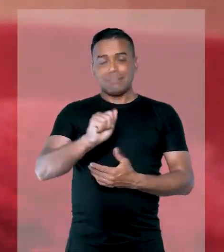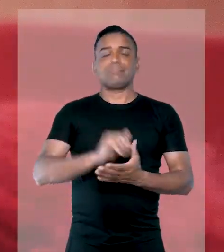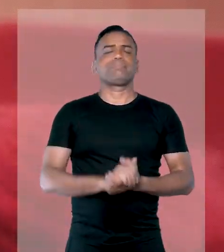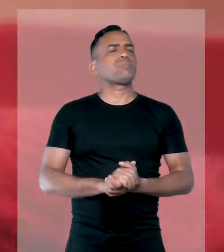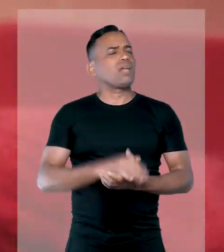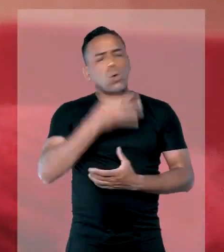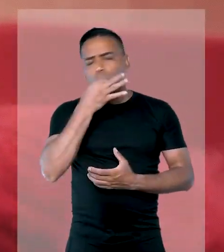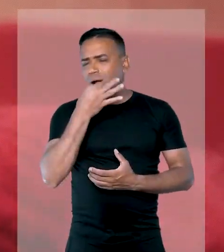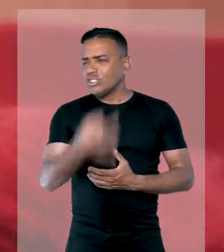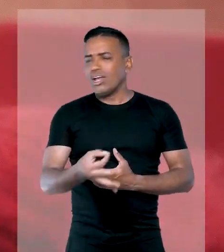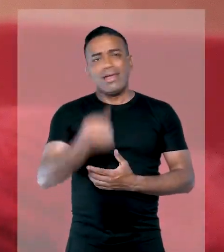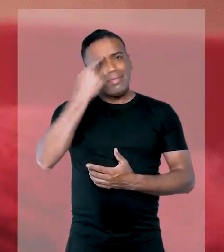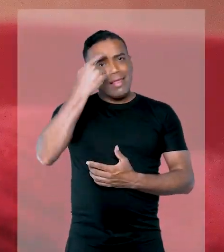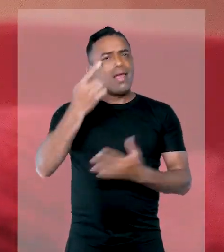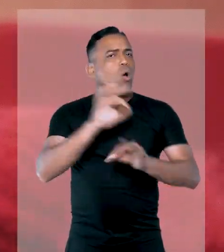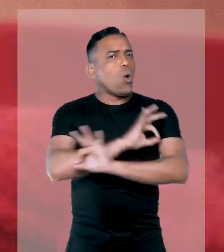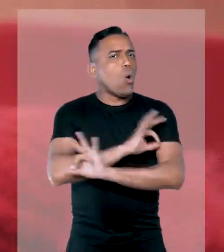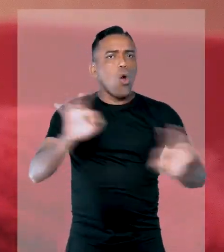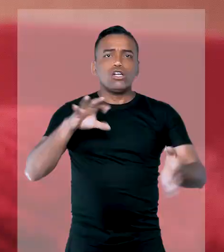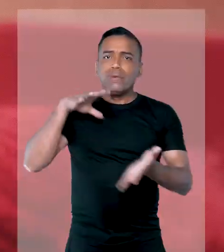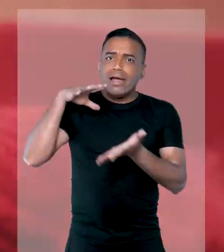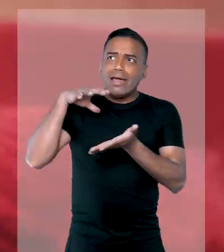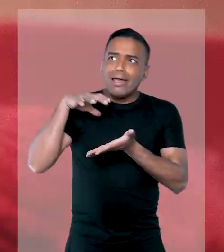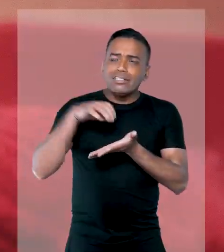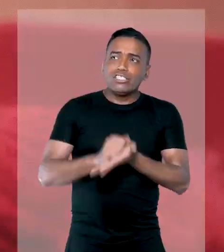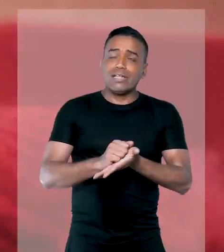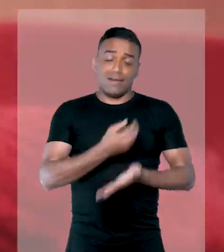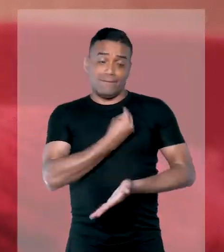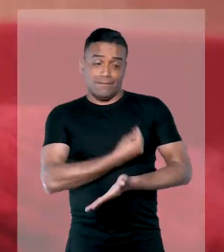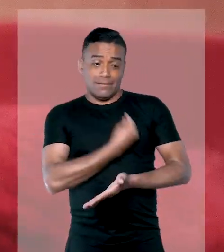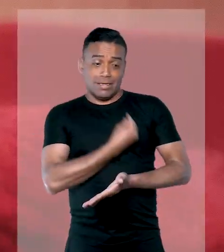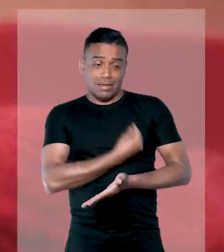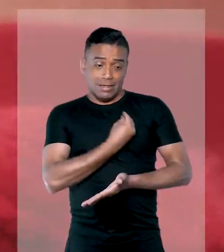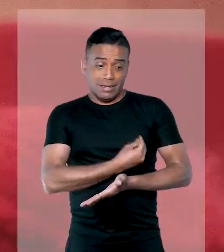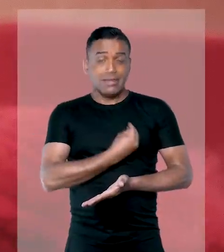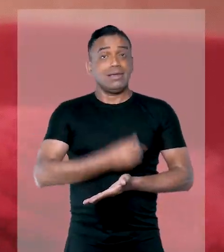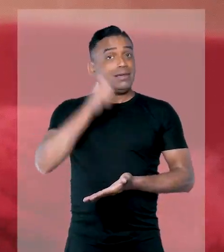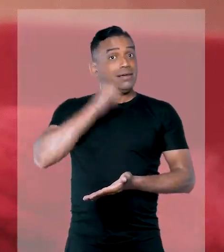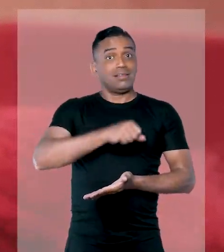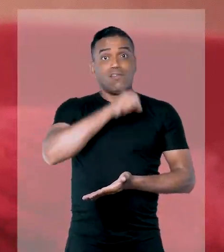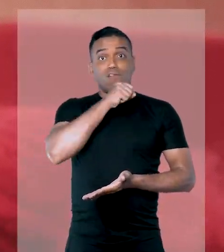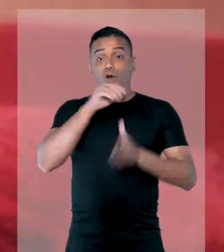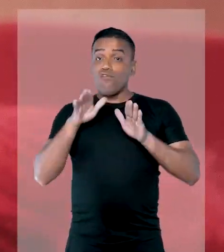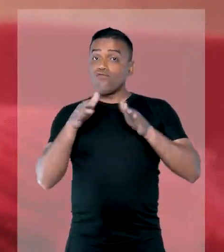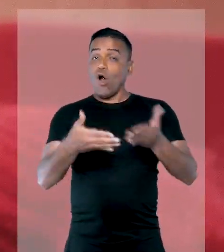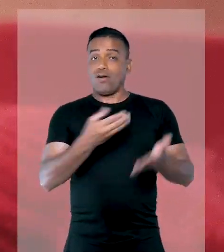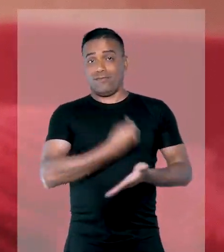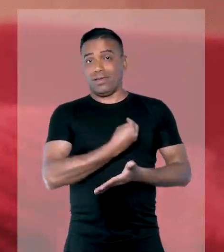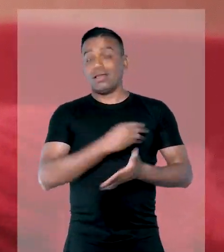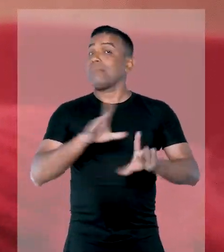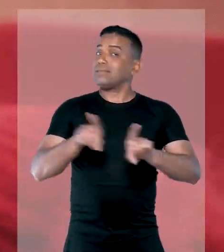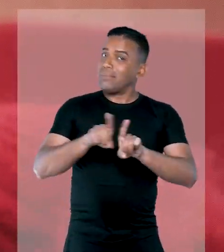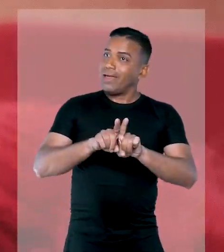Eu achei uma ideia ótima registrar uma biografia centrada na sua avó, mas também